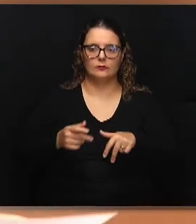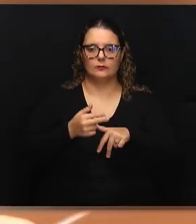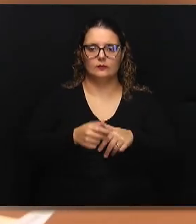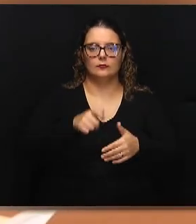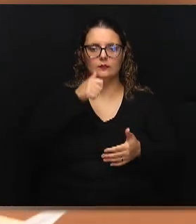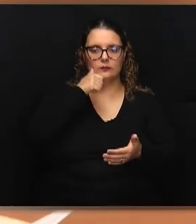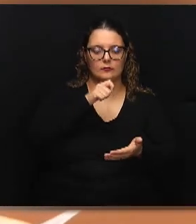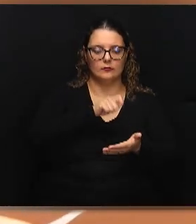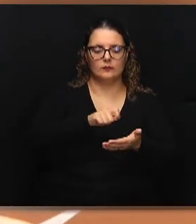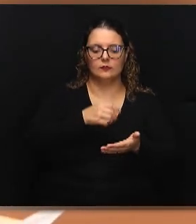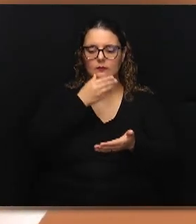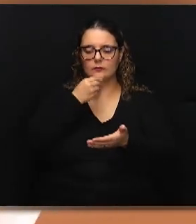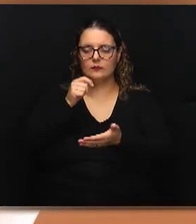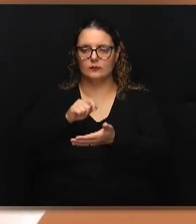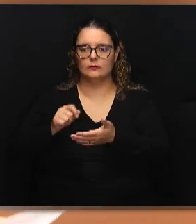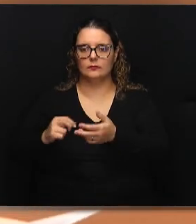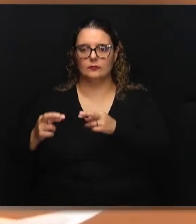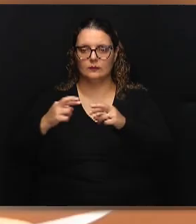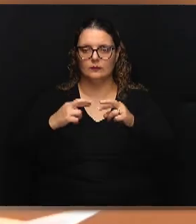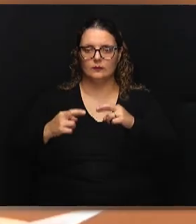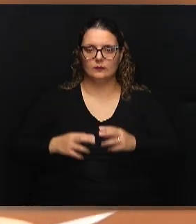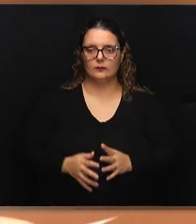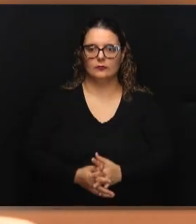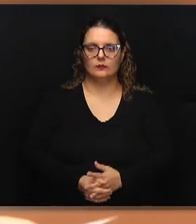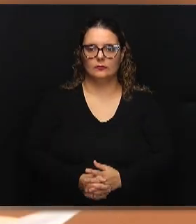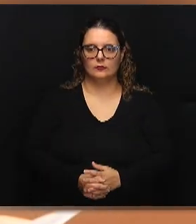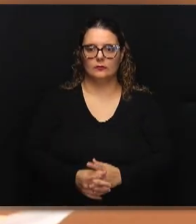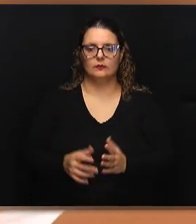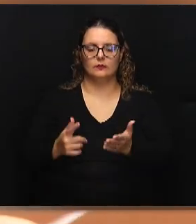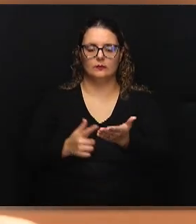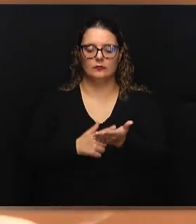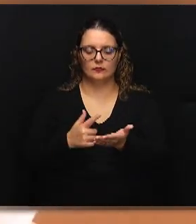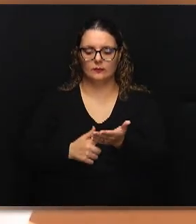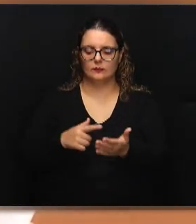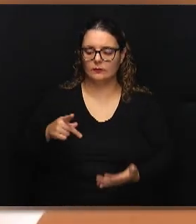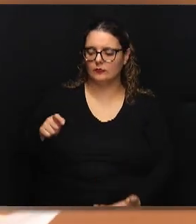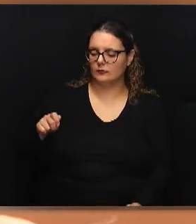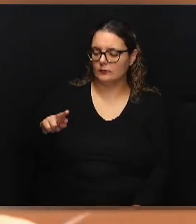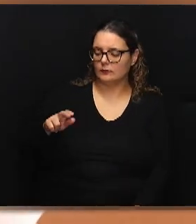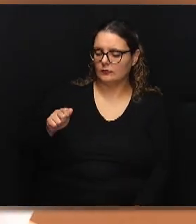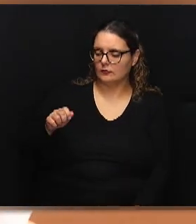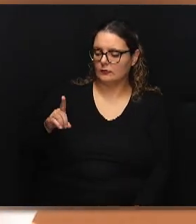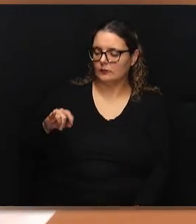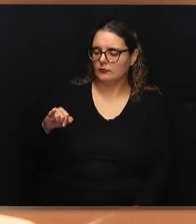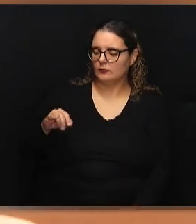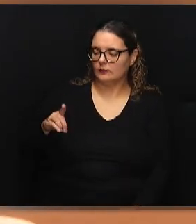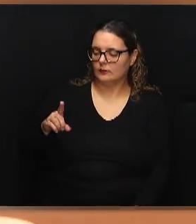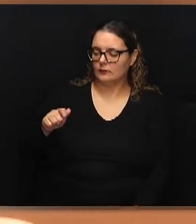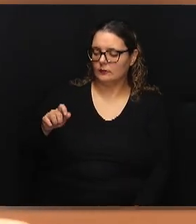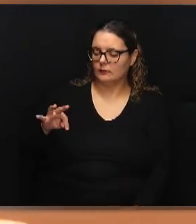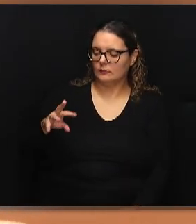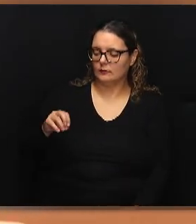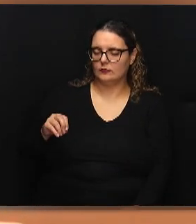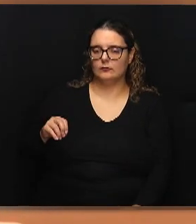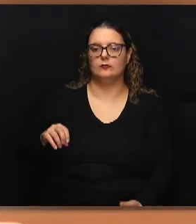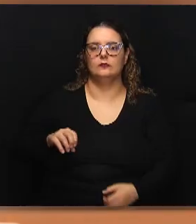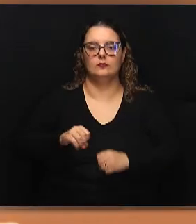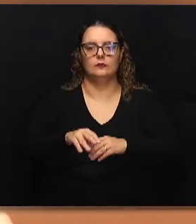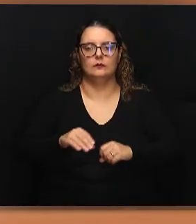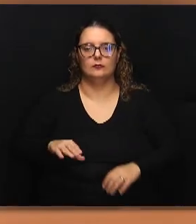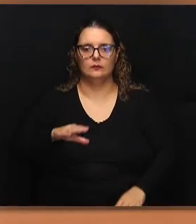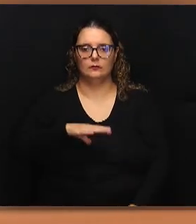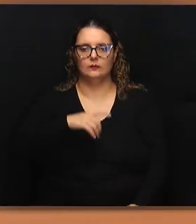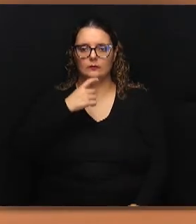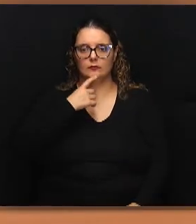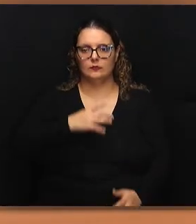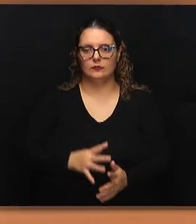ser observada na aquisição de livros paradidáticos na rede municipal do ensino de Campinas.